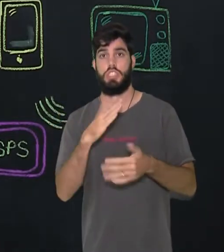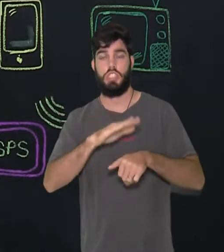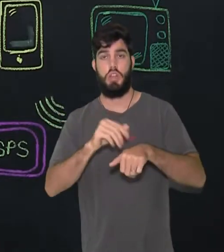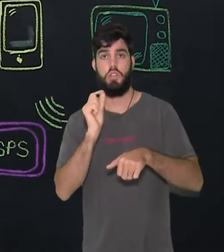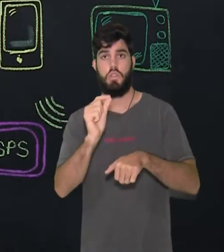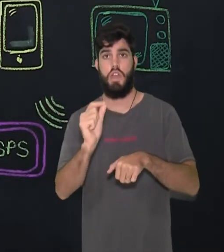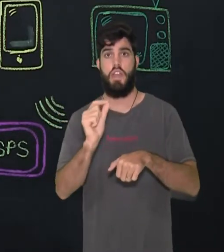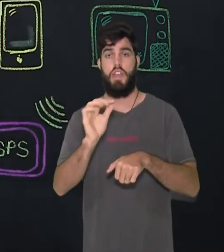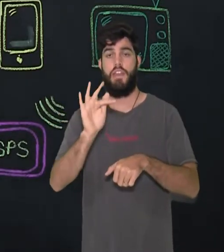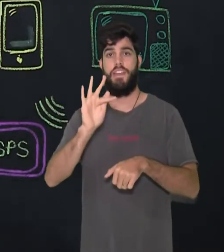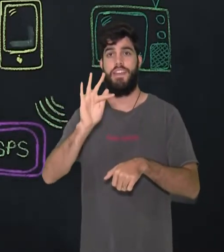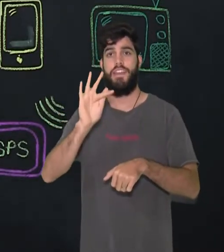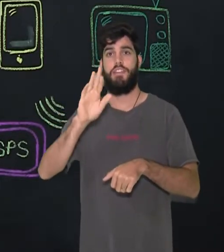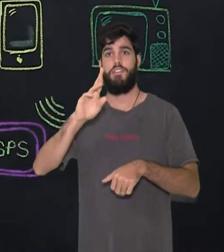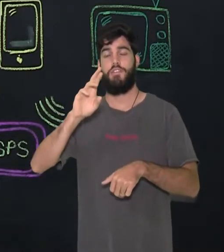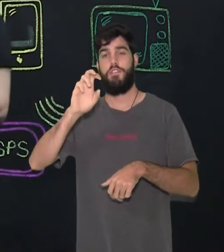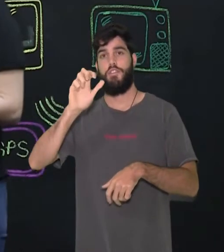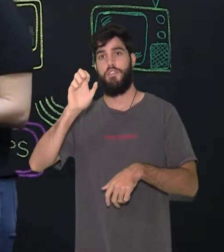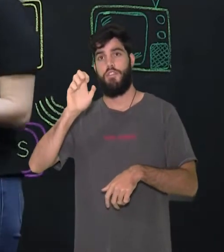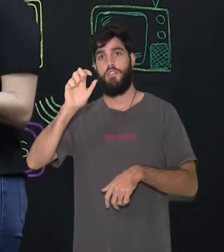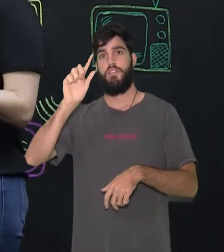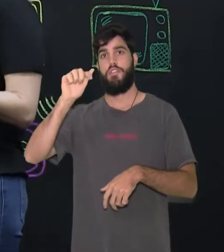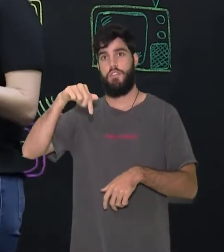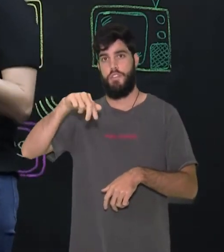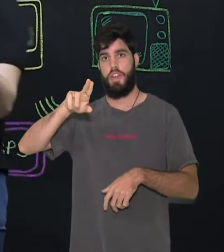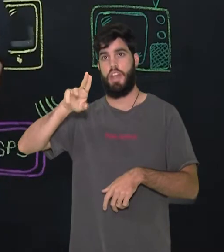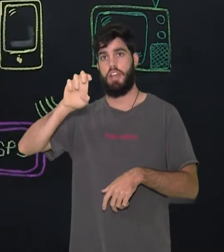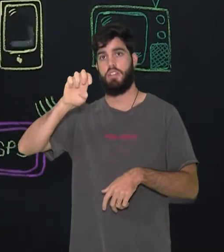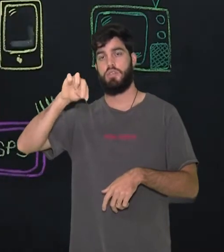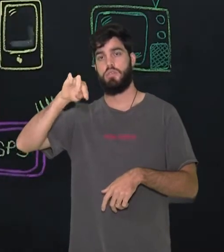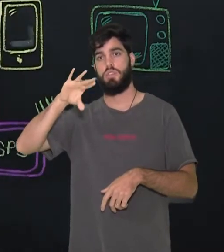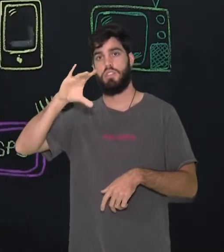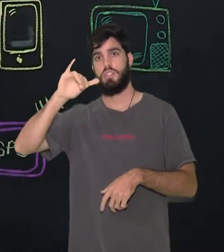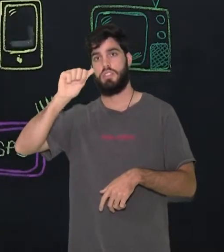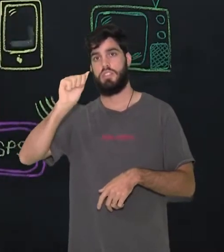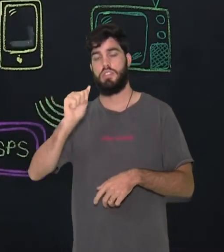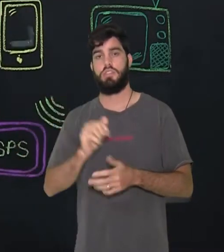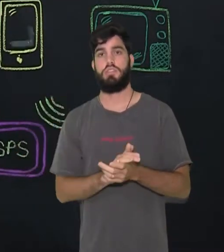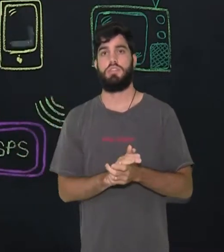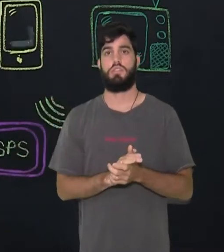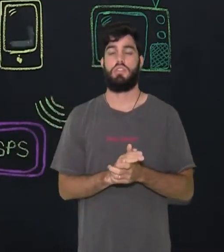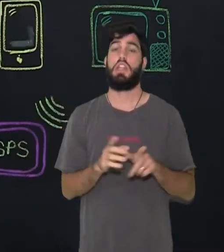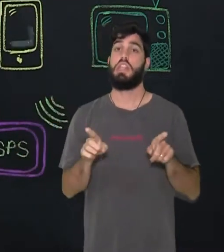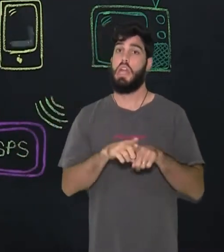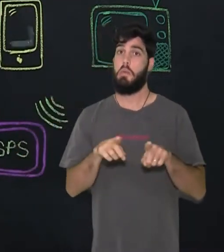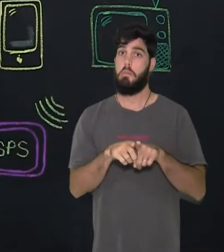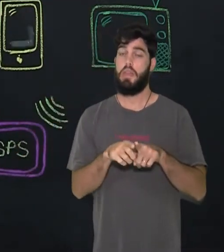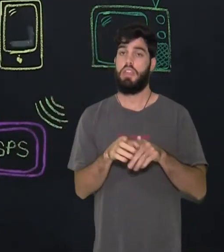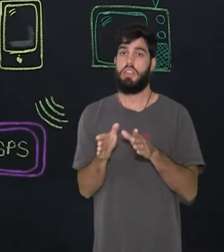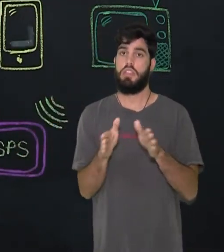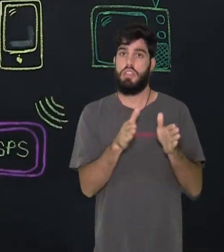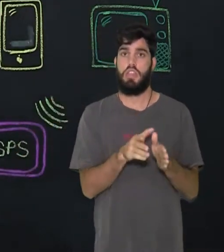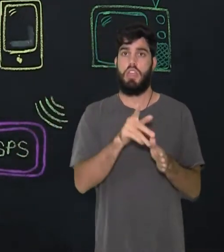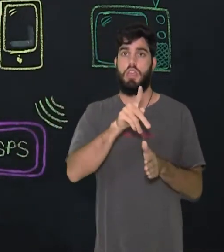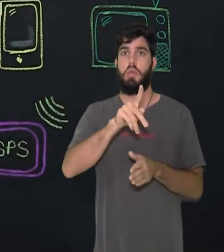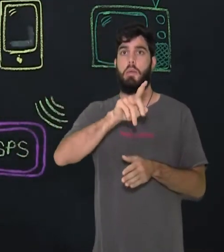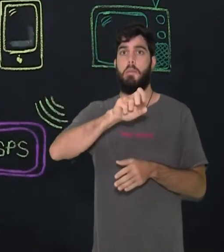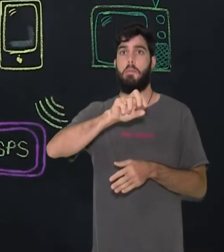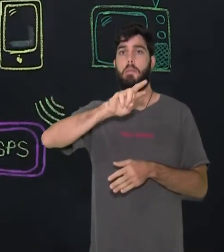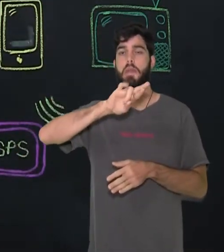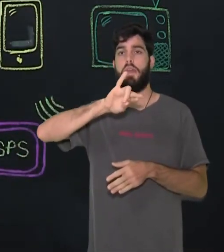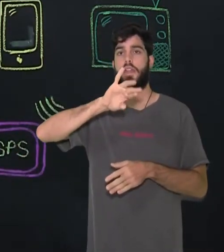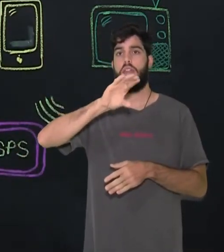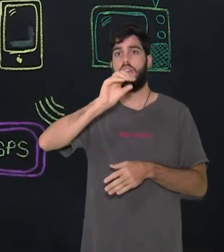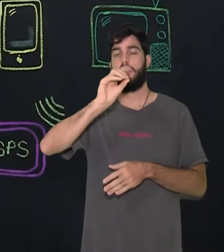frequência. Opa, frequência. Eu acho que antes de eu falar de frequência, eu vou falar de uma outra coisa chamada período. Para isso, eu vou fazer aqui uma